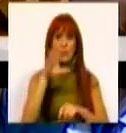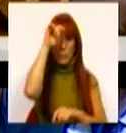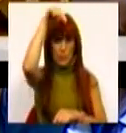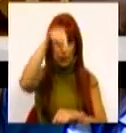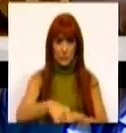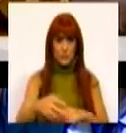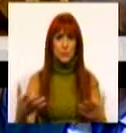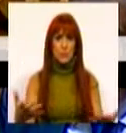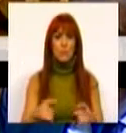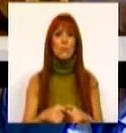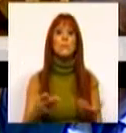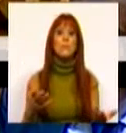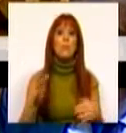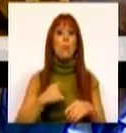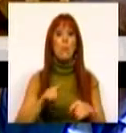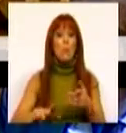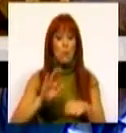Governo.